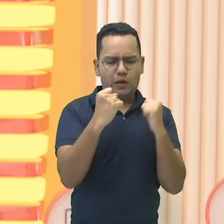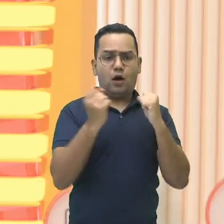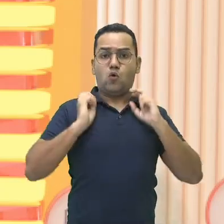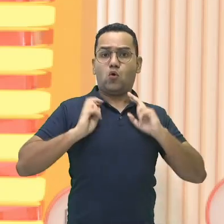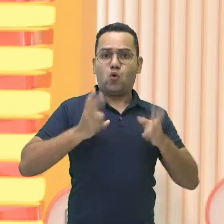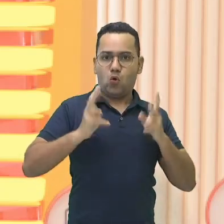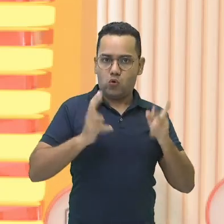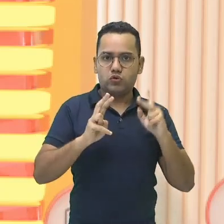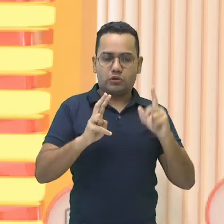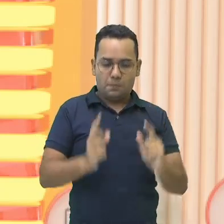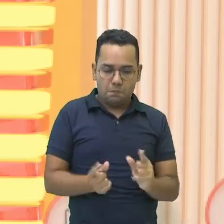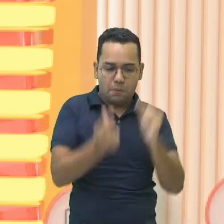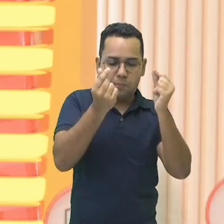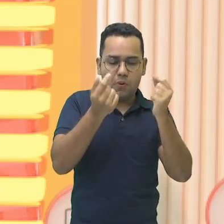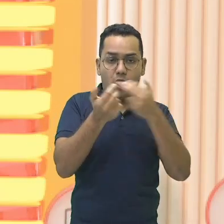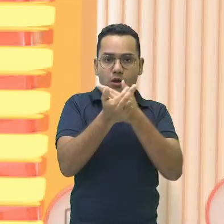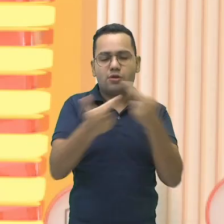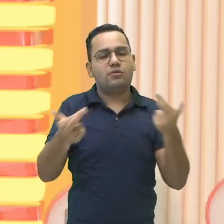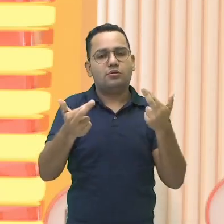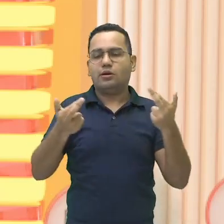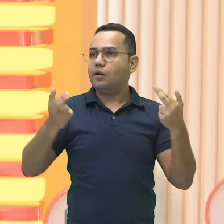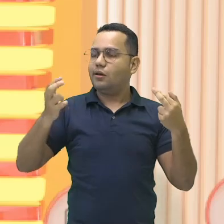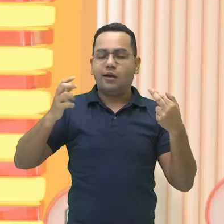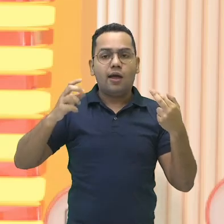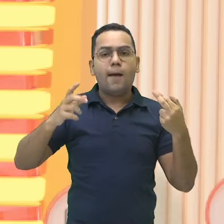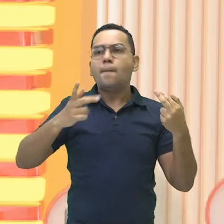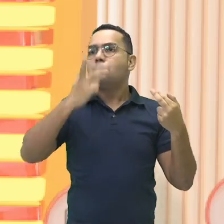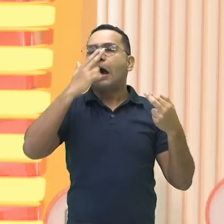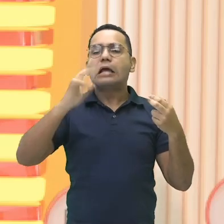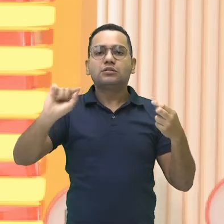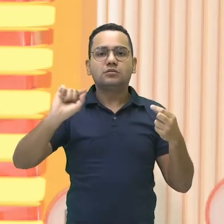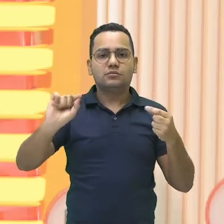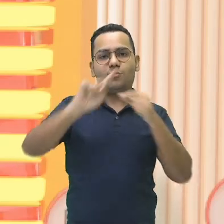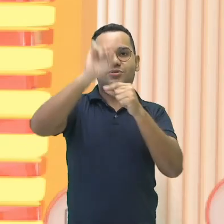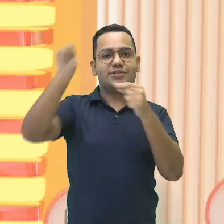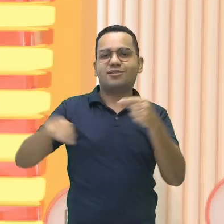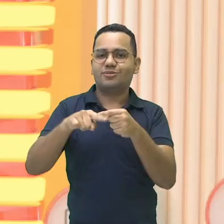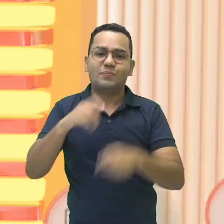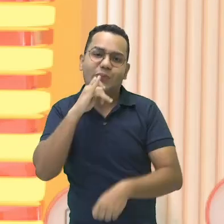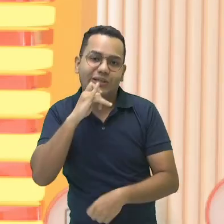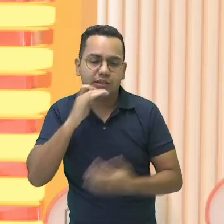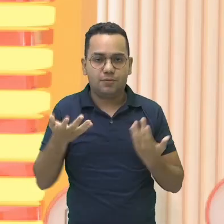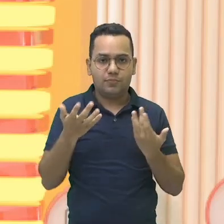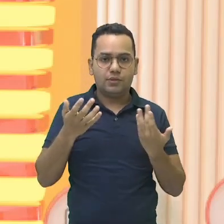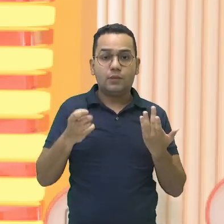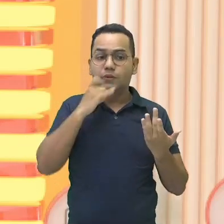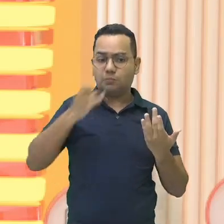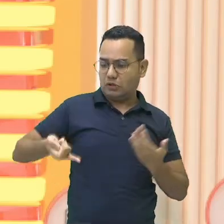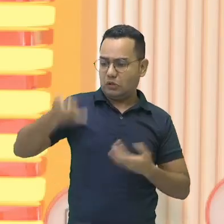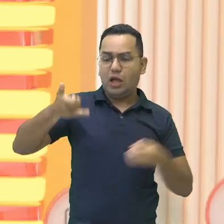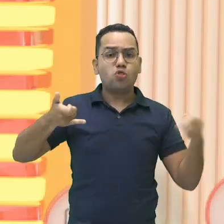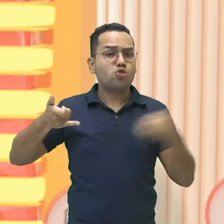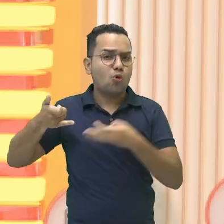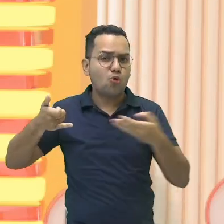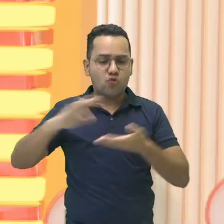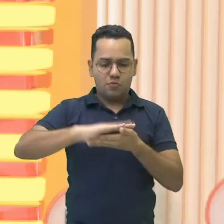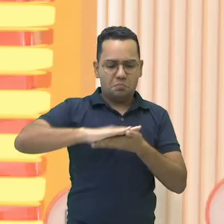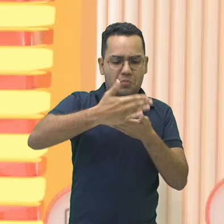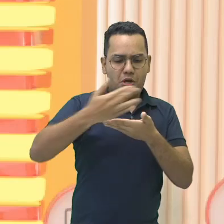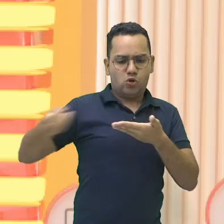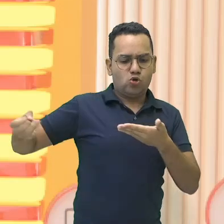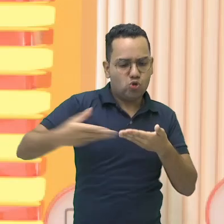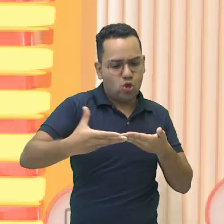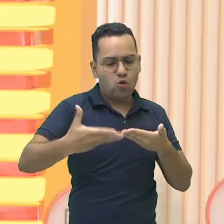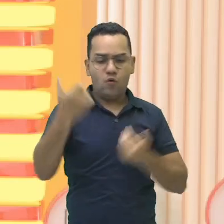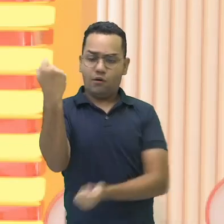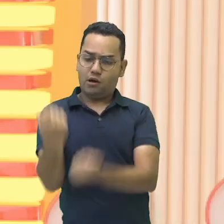Isso tem que continuar acontecendo. Por isso que é o tempo todo modelo de celular novo chegando aí, modelo de notebook chegando por aí, carros